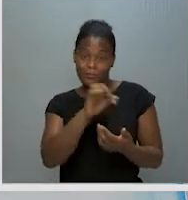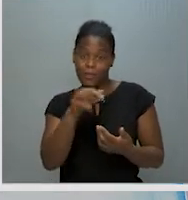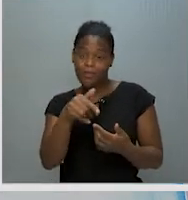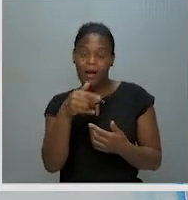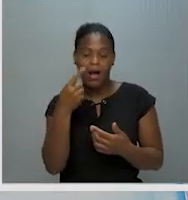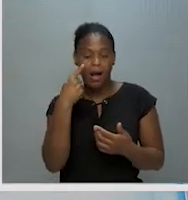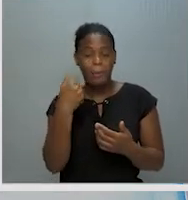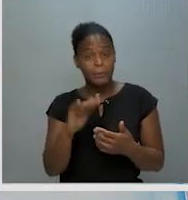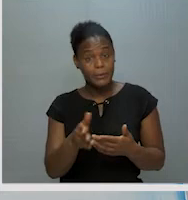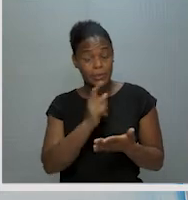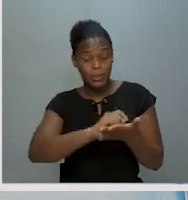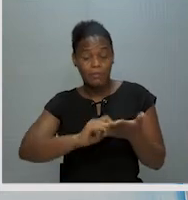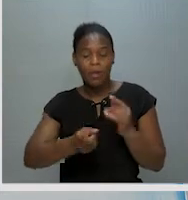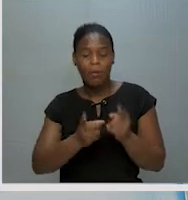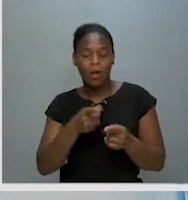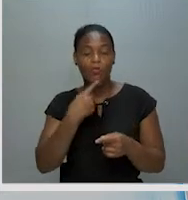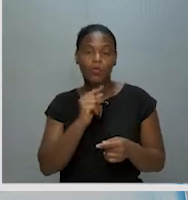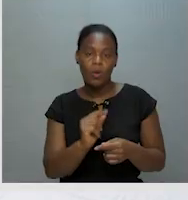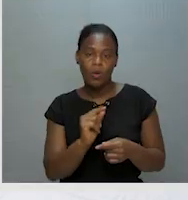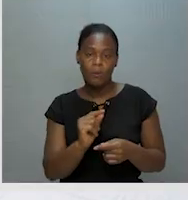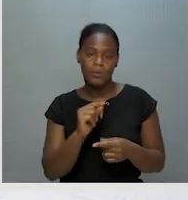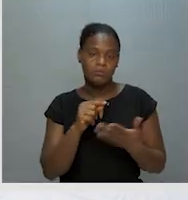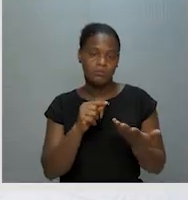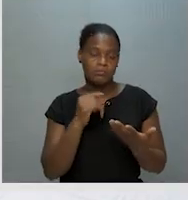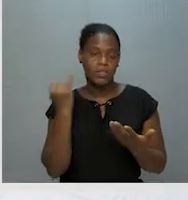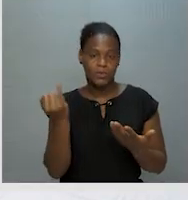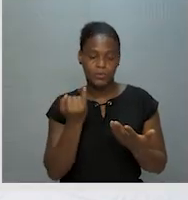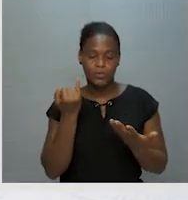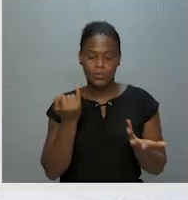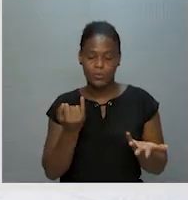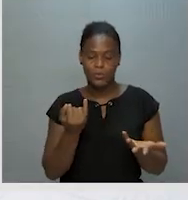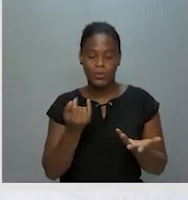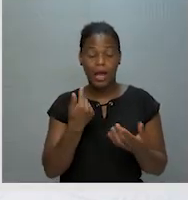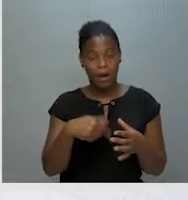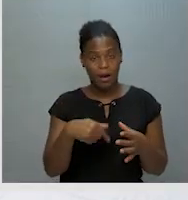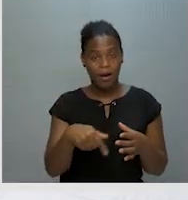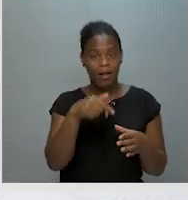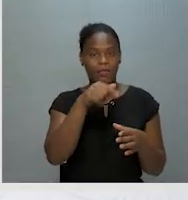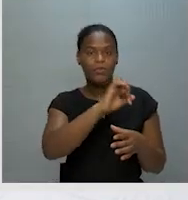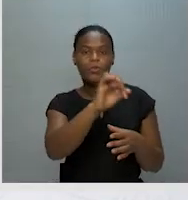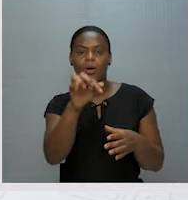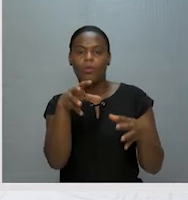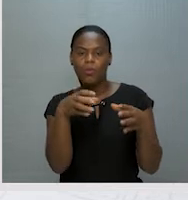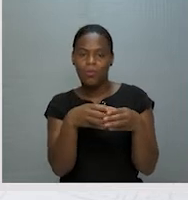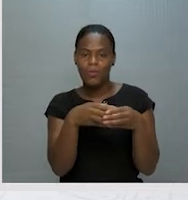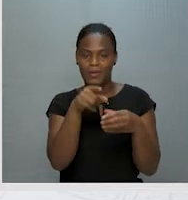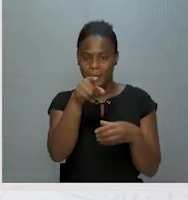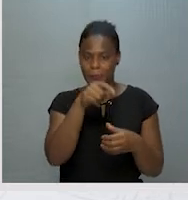que escrever o que é nomes das instituições existentes na